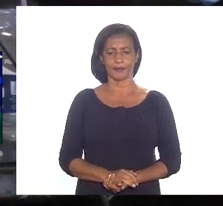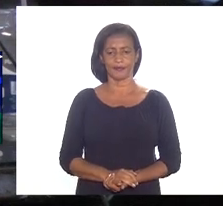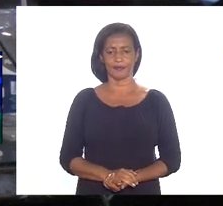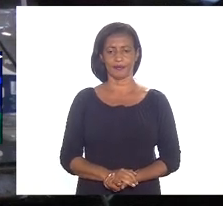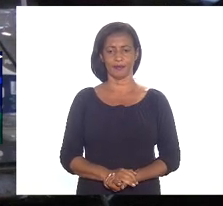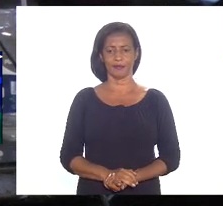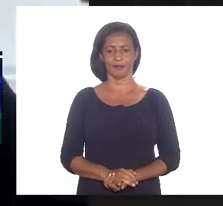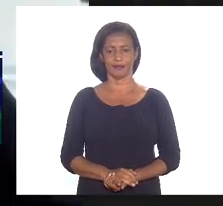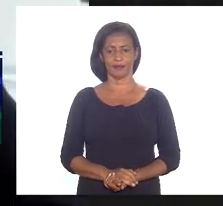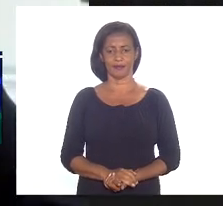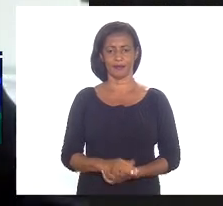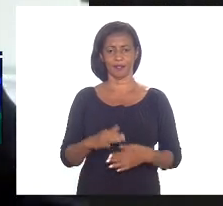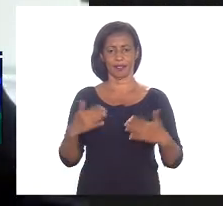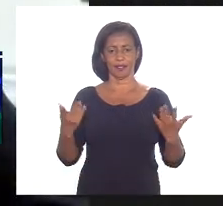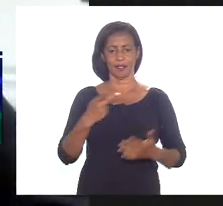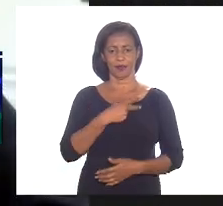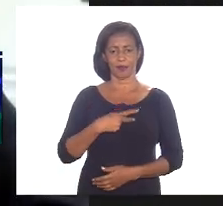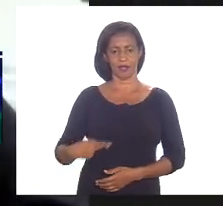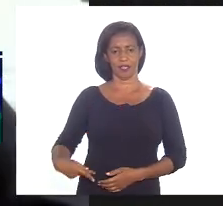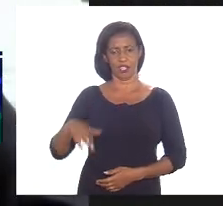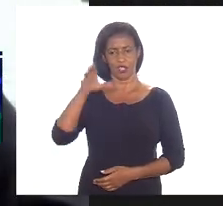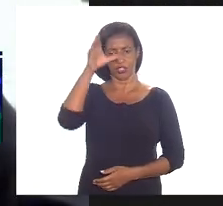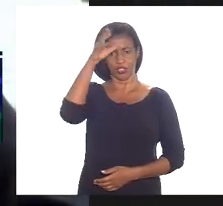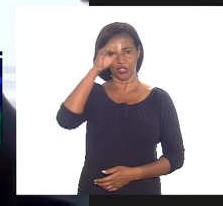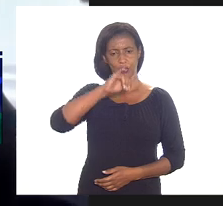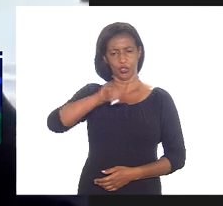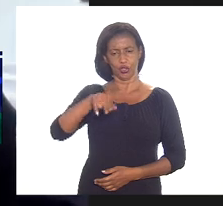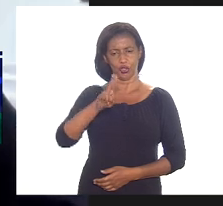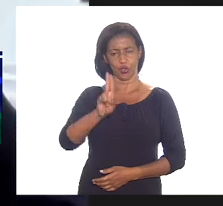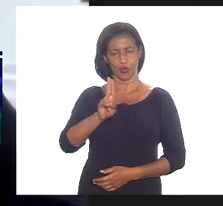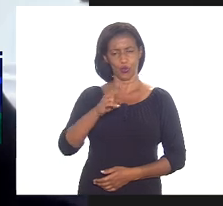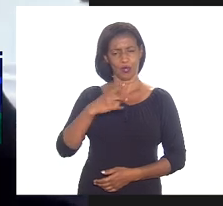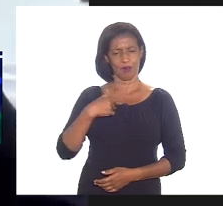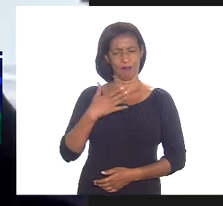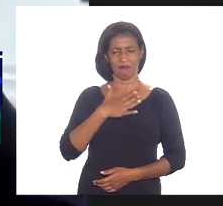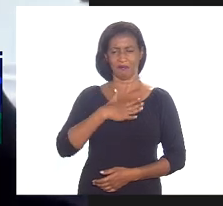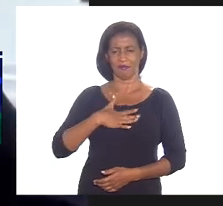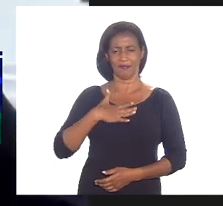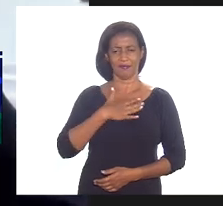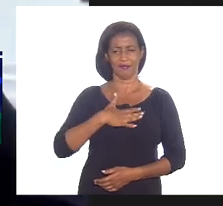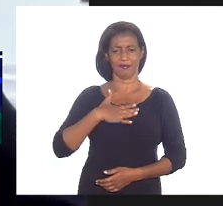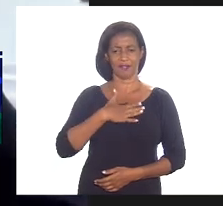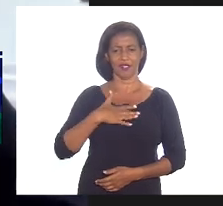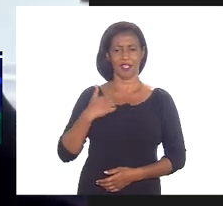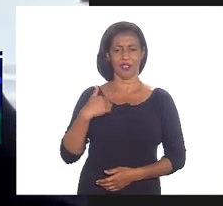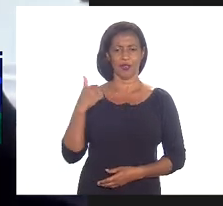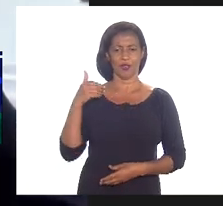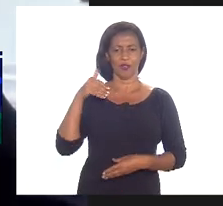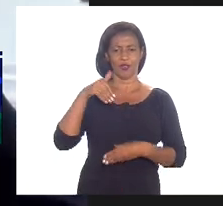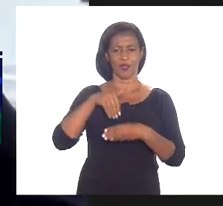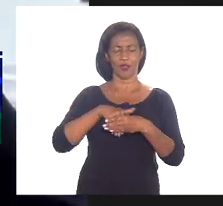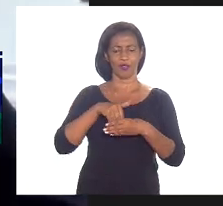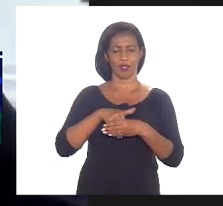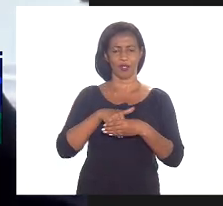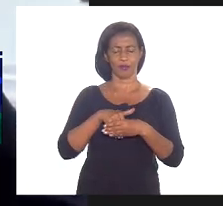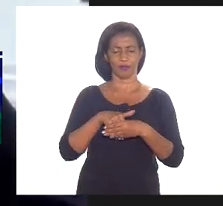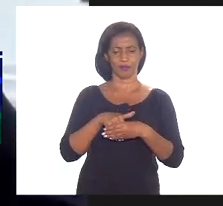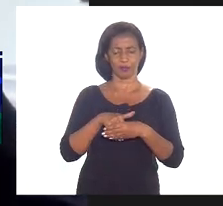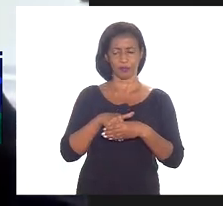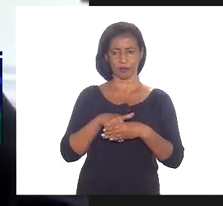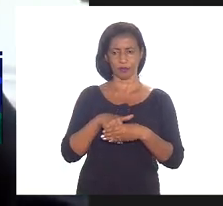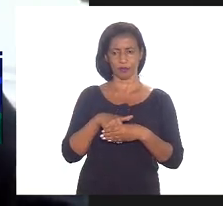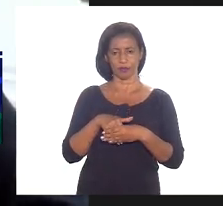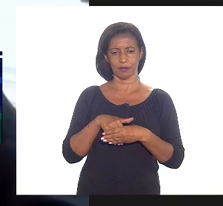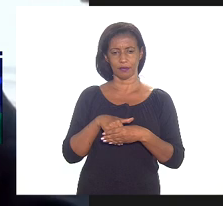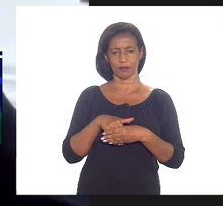o seu presidente tia Ju é com muito prazer que eu volto não deputado do corregedor para